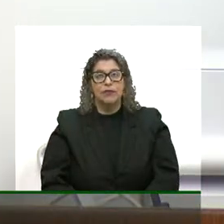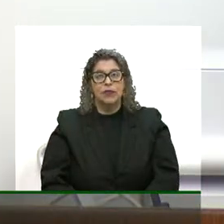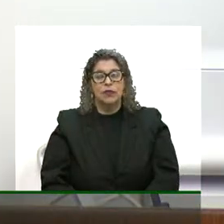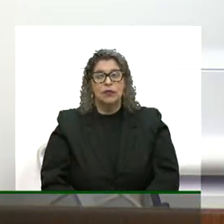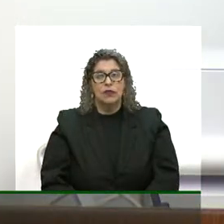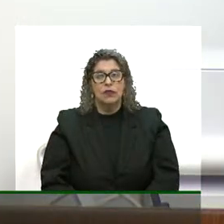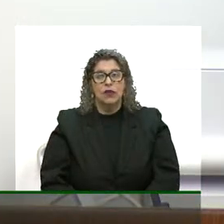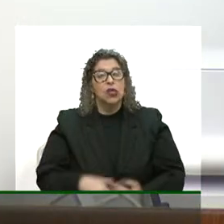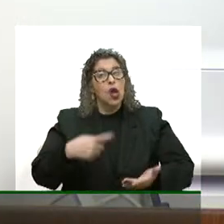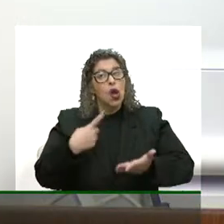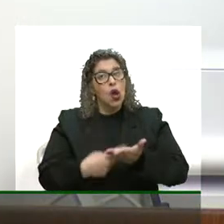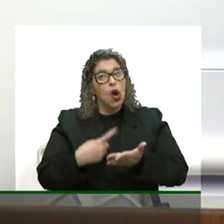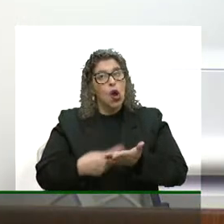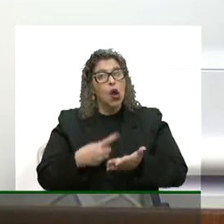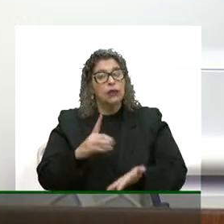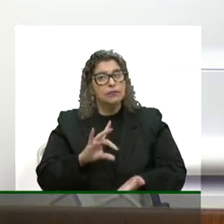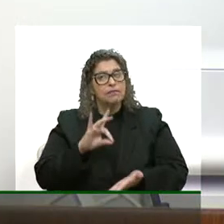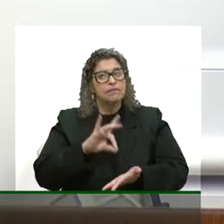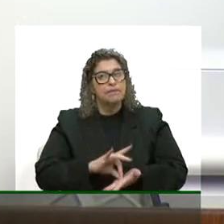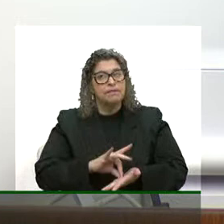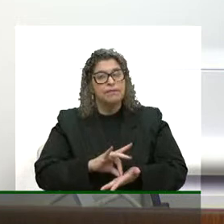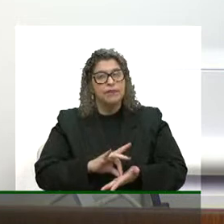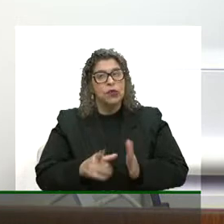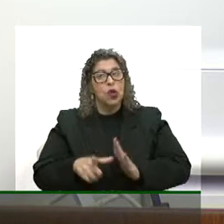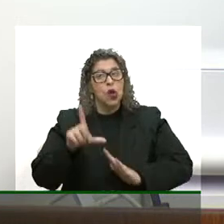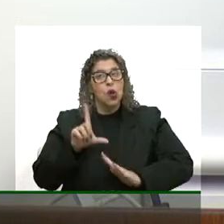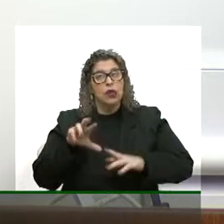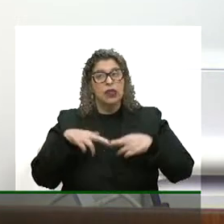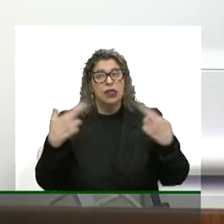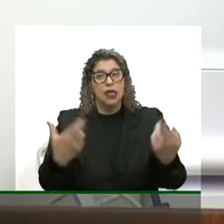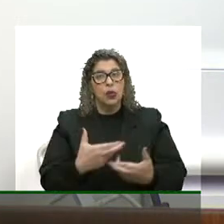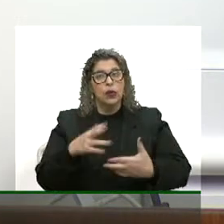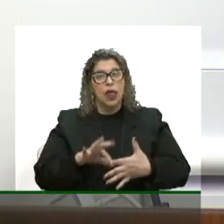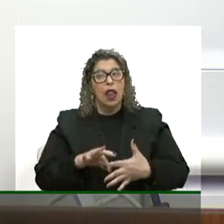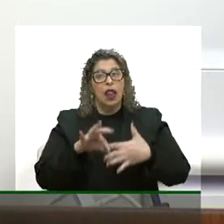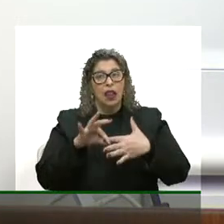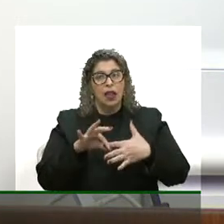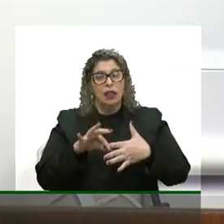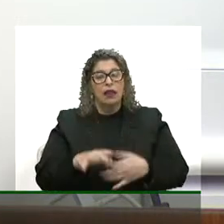Conforme o acordo firmado ontem na reunião de líderes,